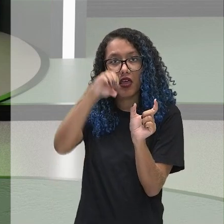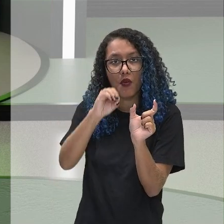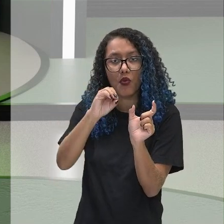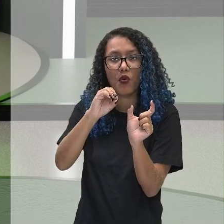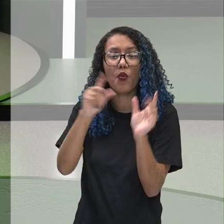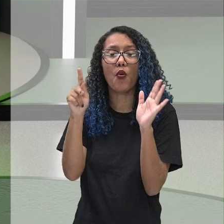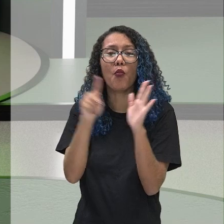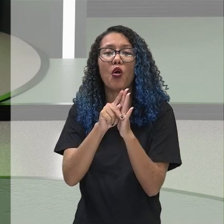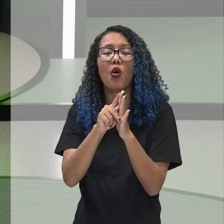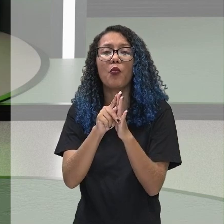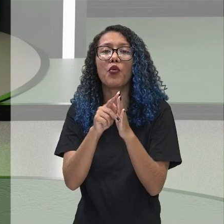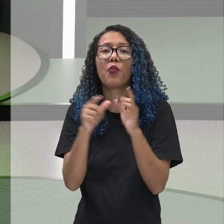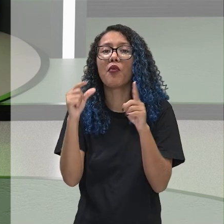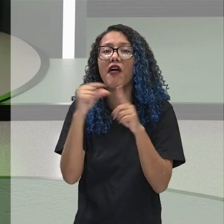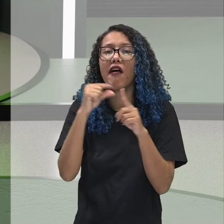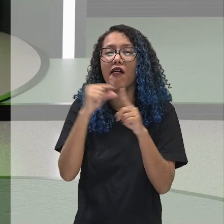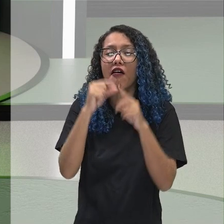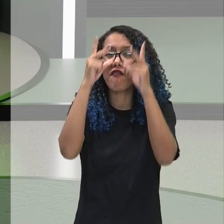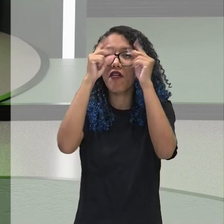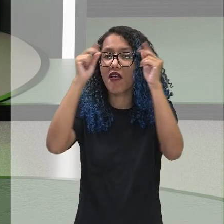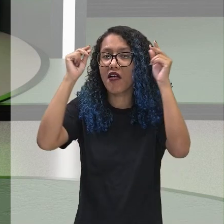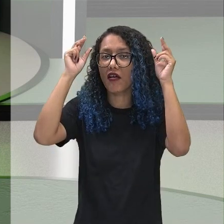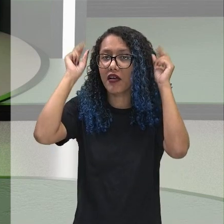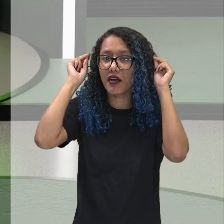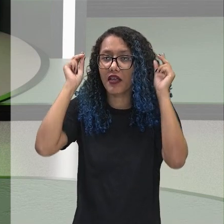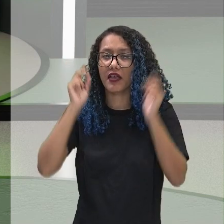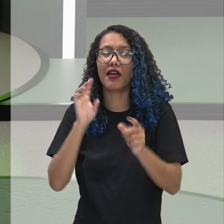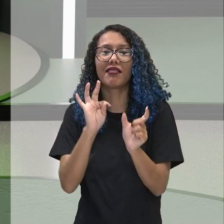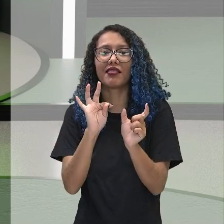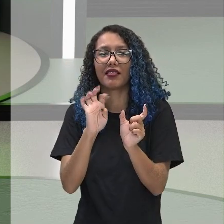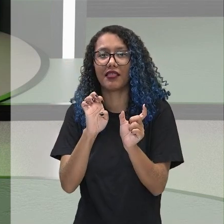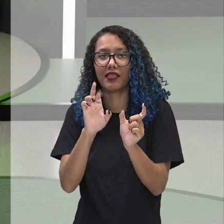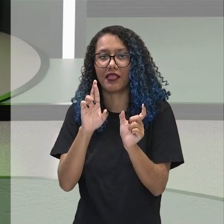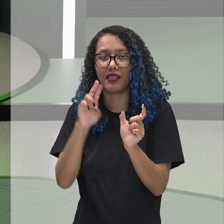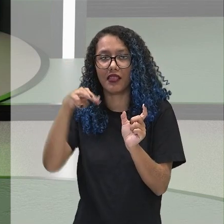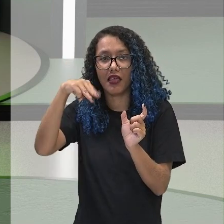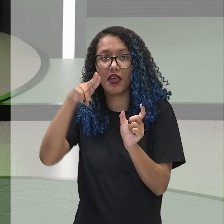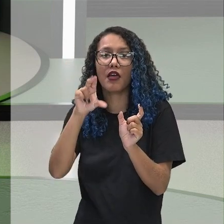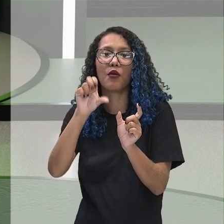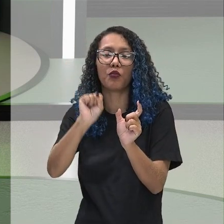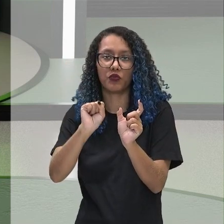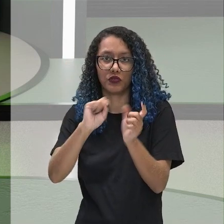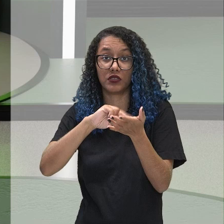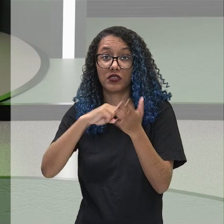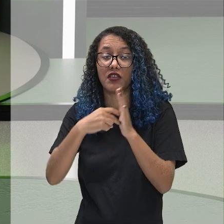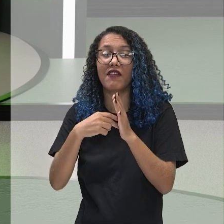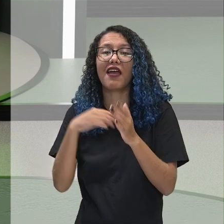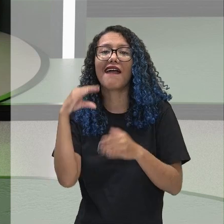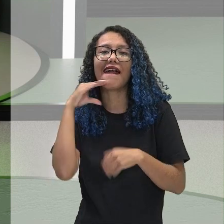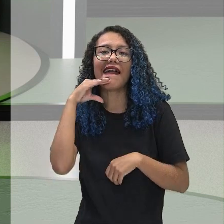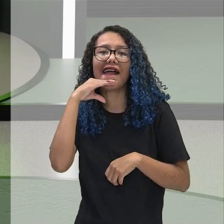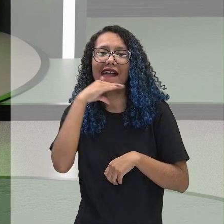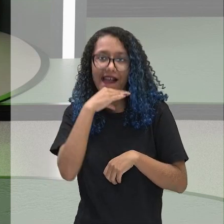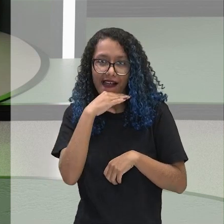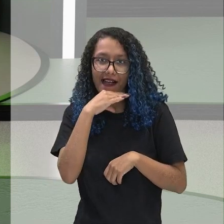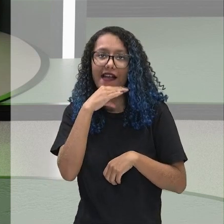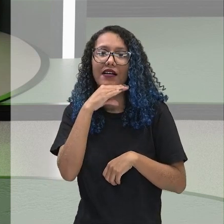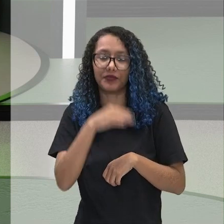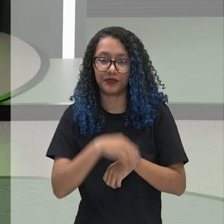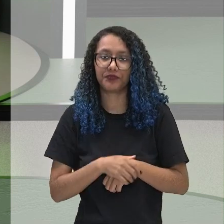vem da palavra grega termos, que significa calor. Então,